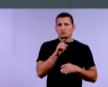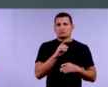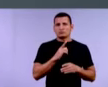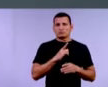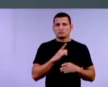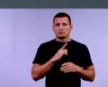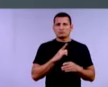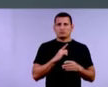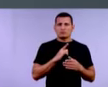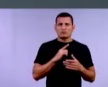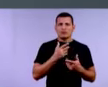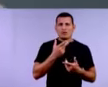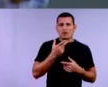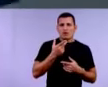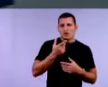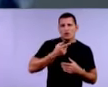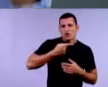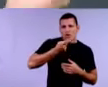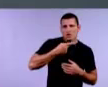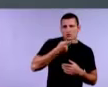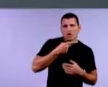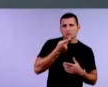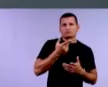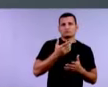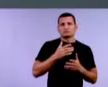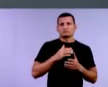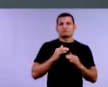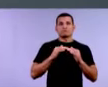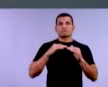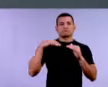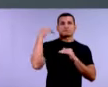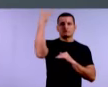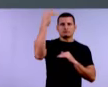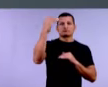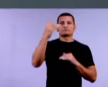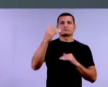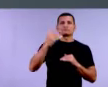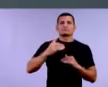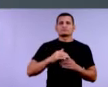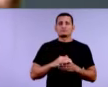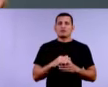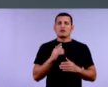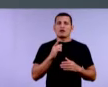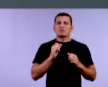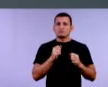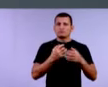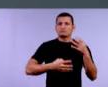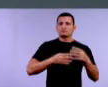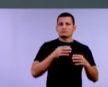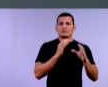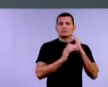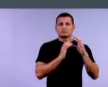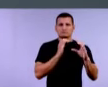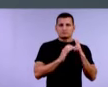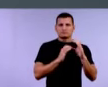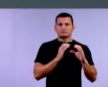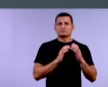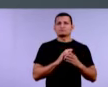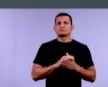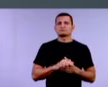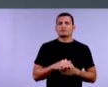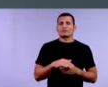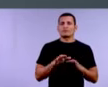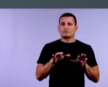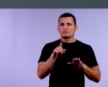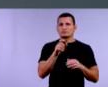um desenrolar oral extremamente clássico, porque aí você atrapalha a tua comunicação. Só que se você vai